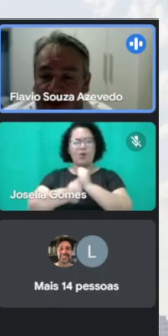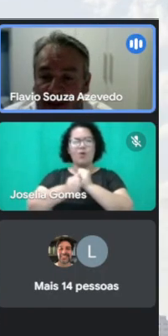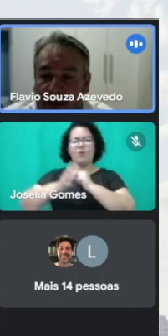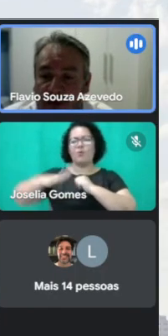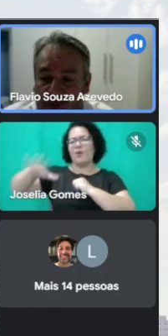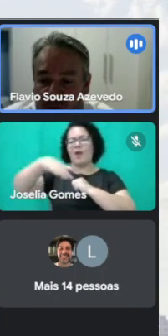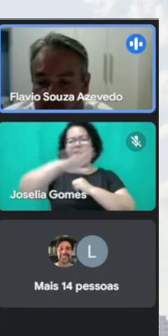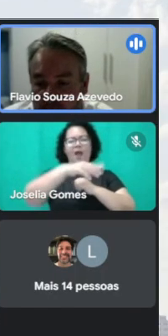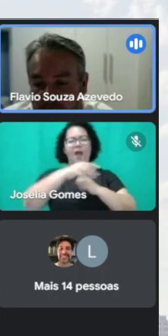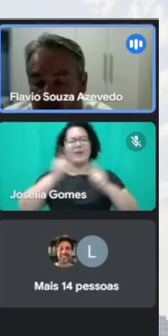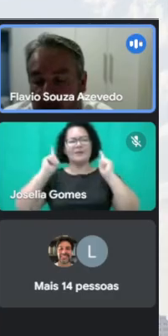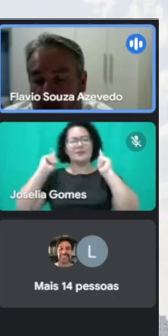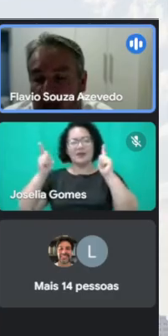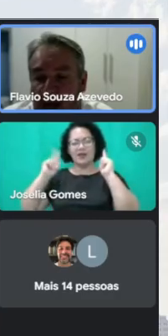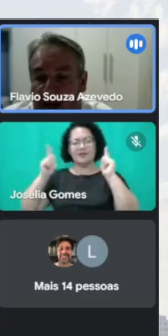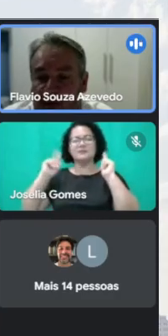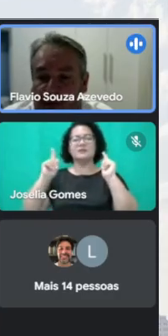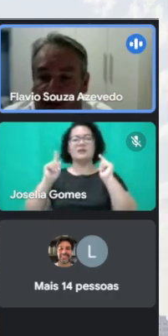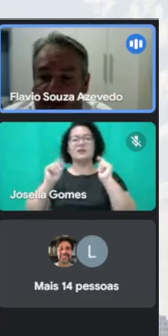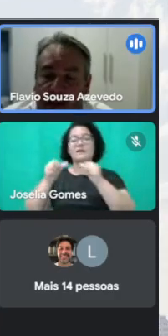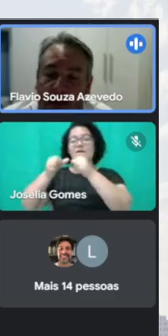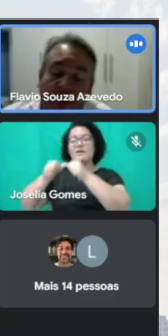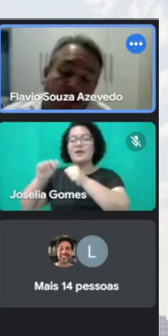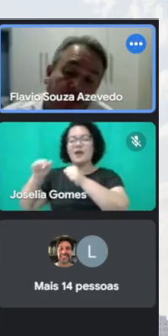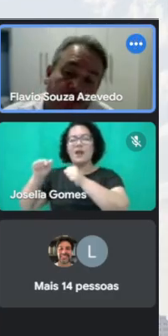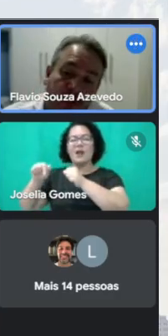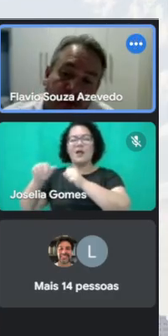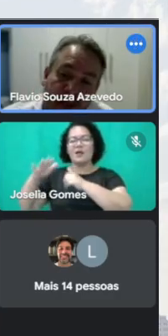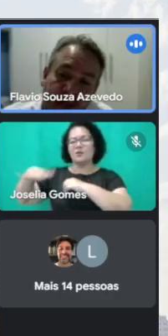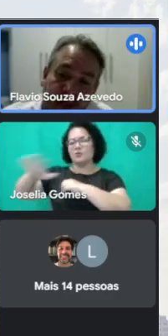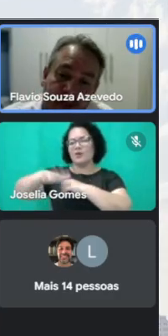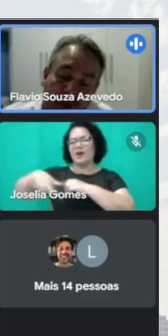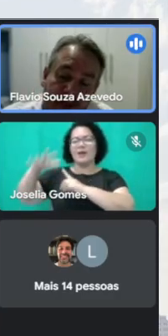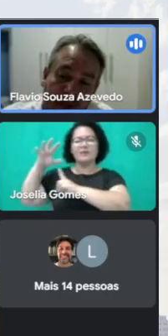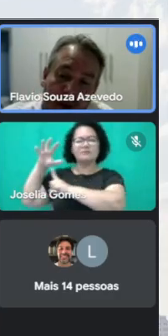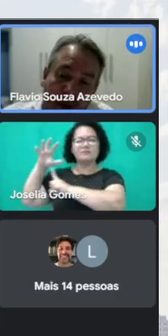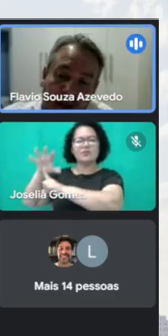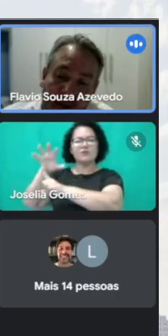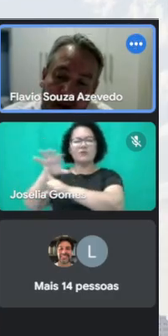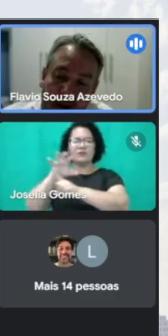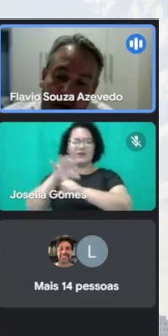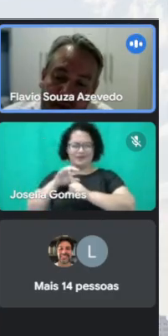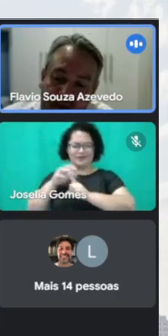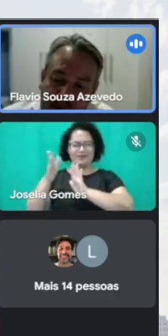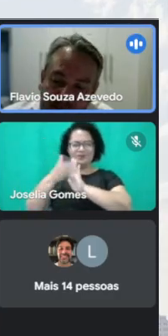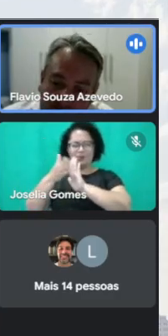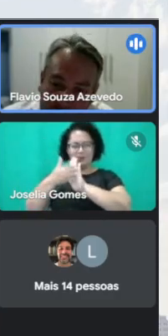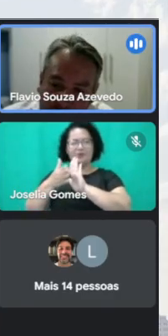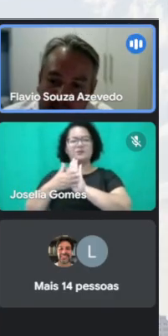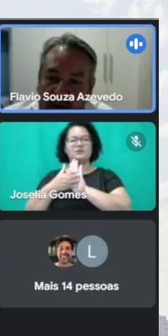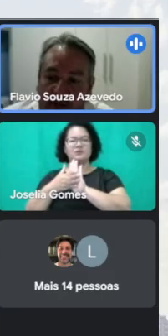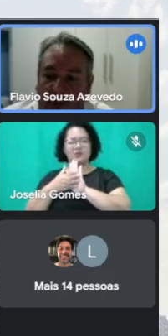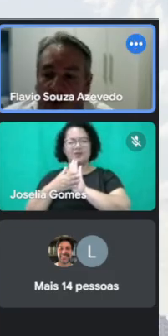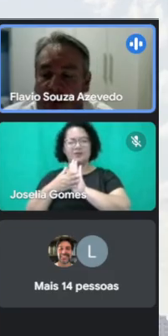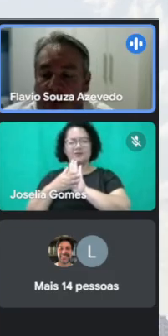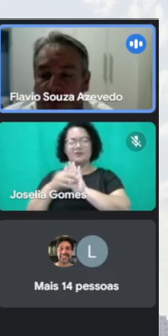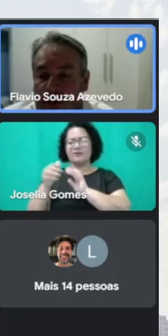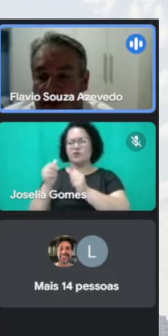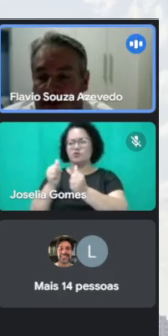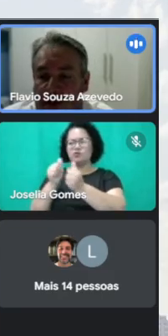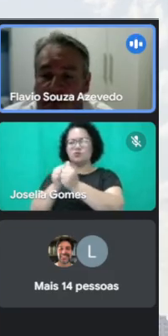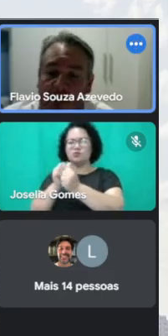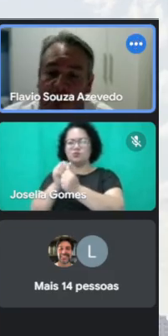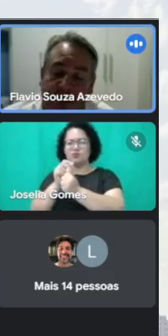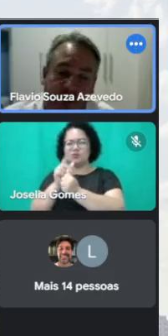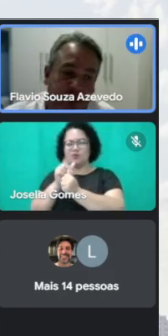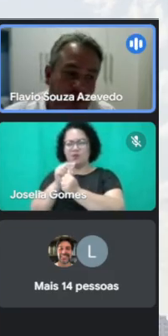e fica justamente, né, na área de influência aí, desse projeto Parque Capibaribe, porque ele fica na margem do